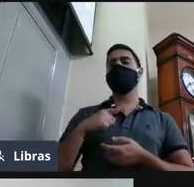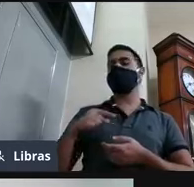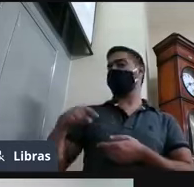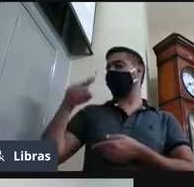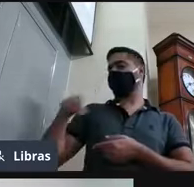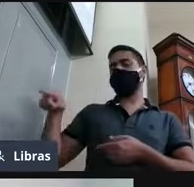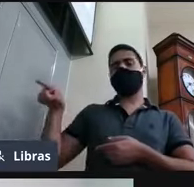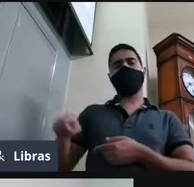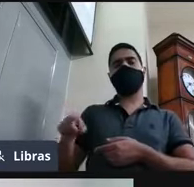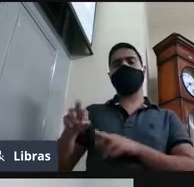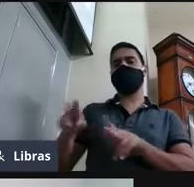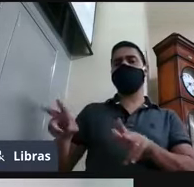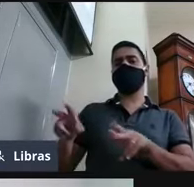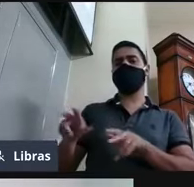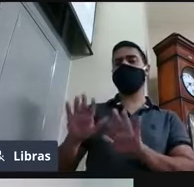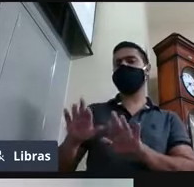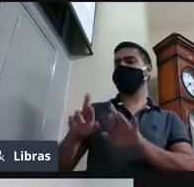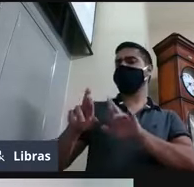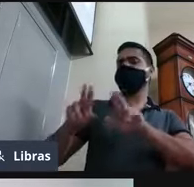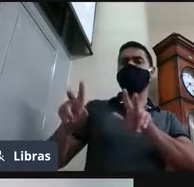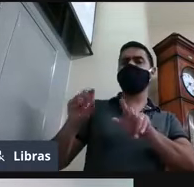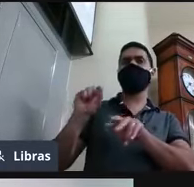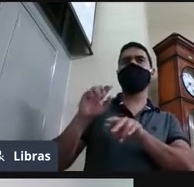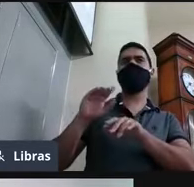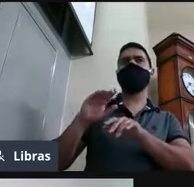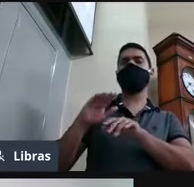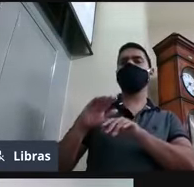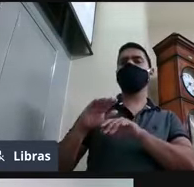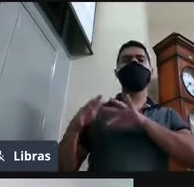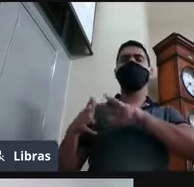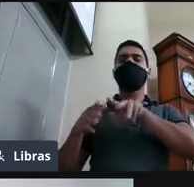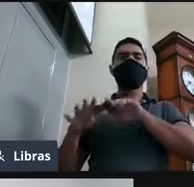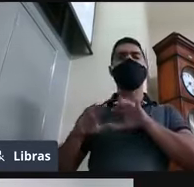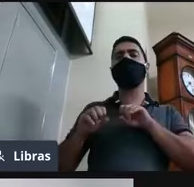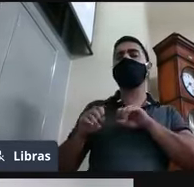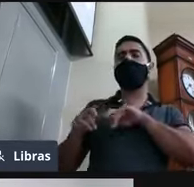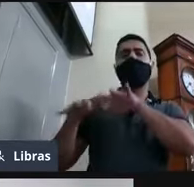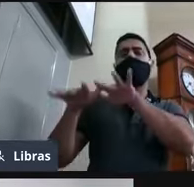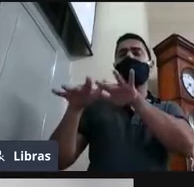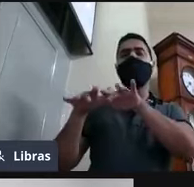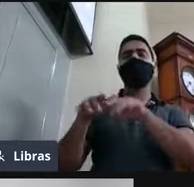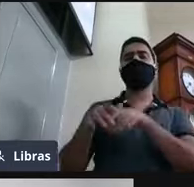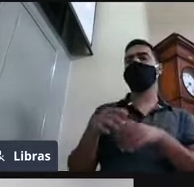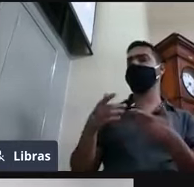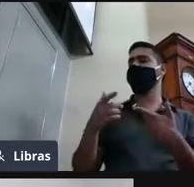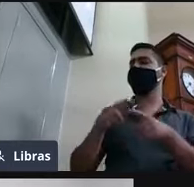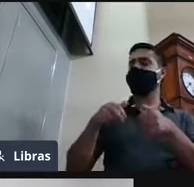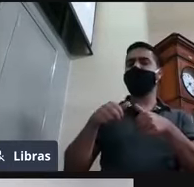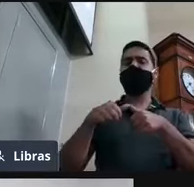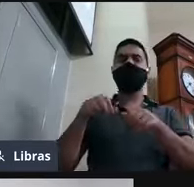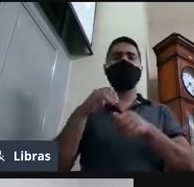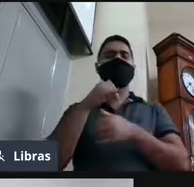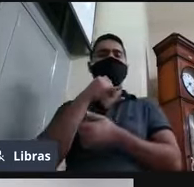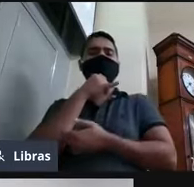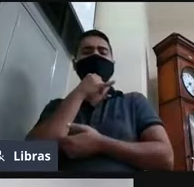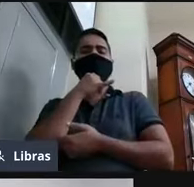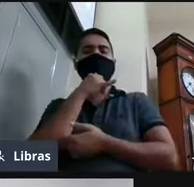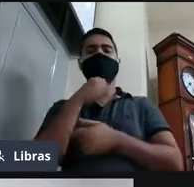reprovação. Mas, ao contrário disso, todos se ausentaram. Isso me deixa muito triste, porque o